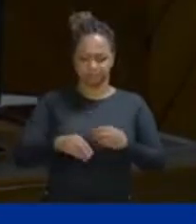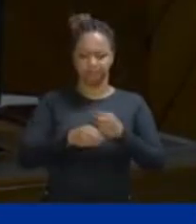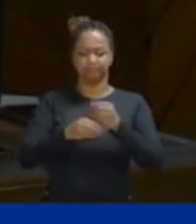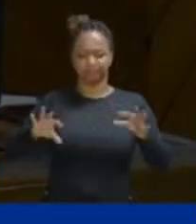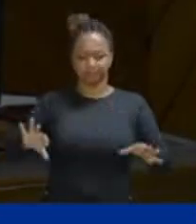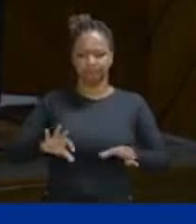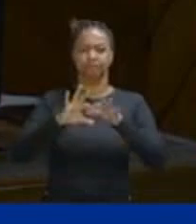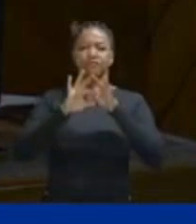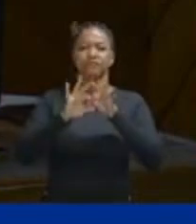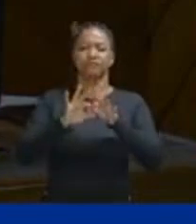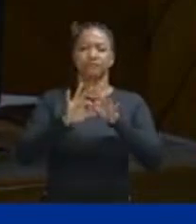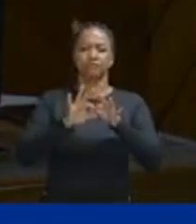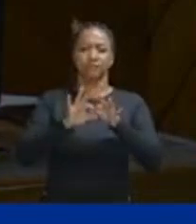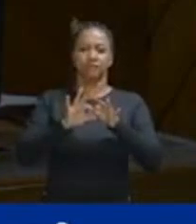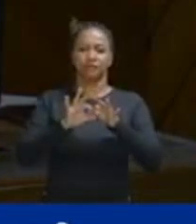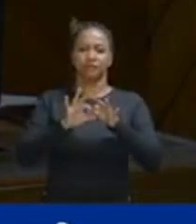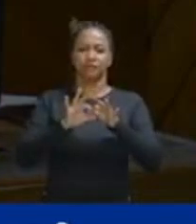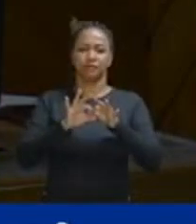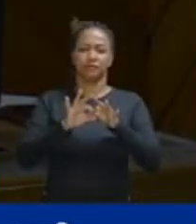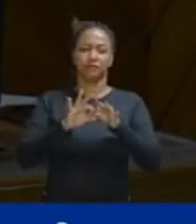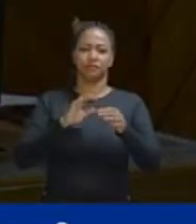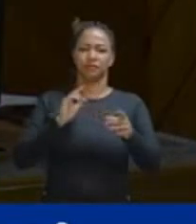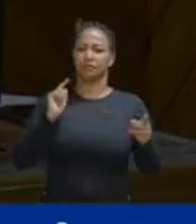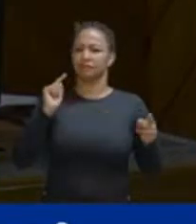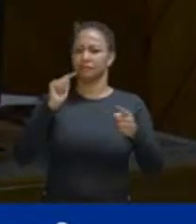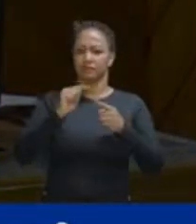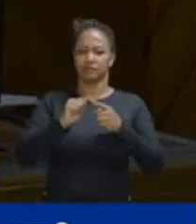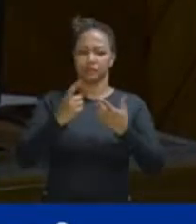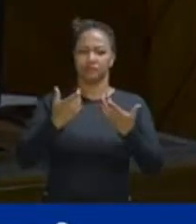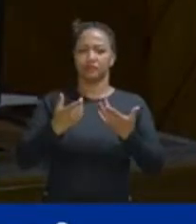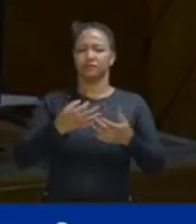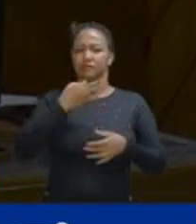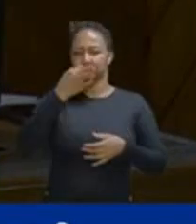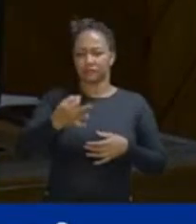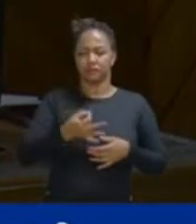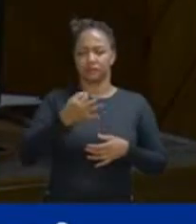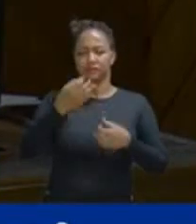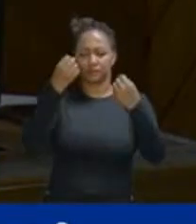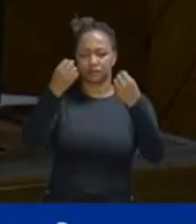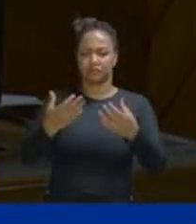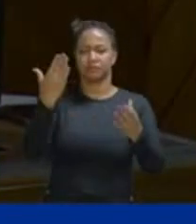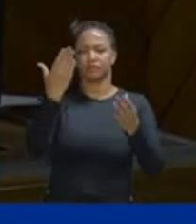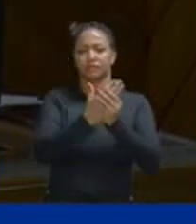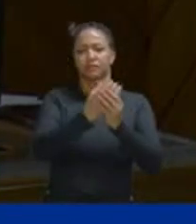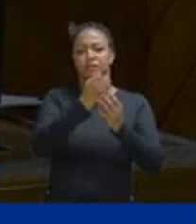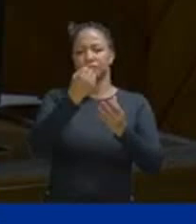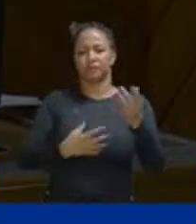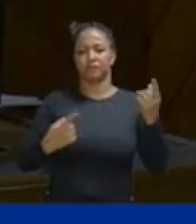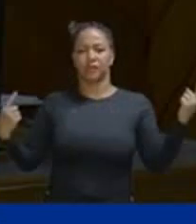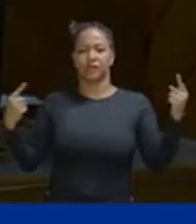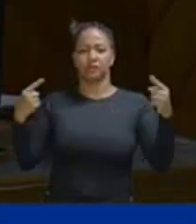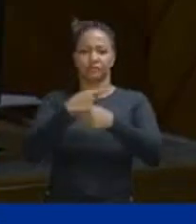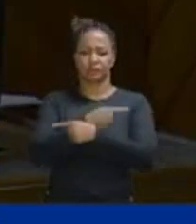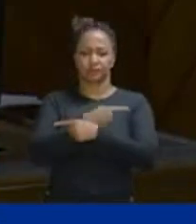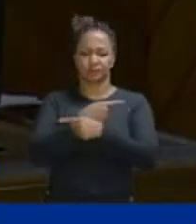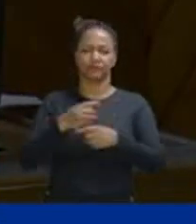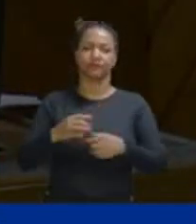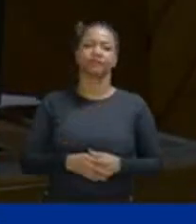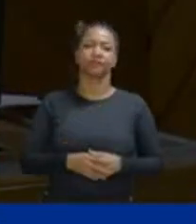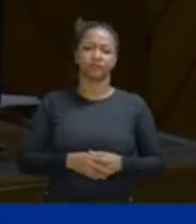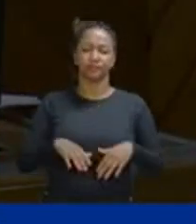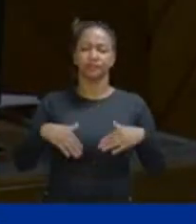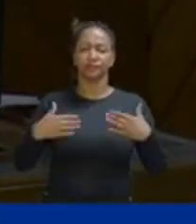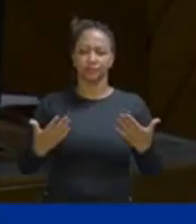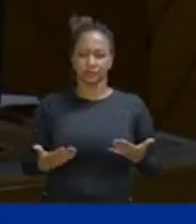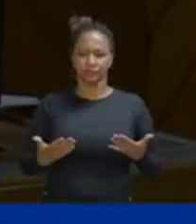vinculado ao objeto da alegação existente nos embargos, que aqui é a contradição. E neste